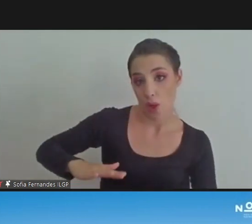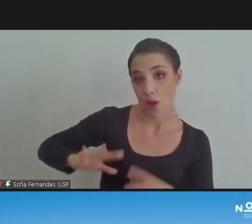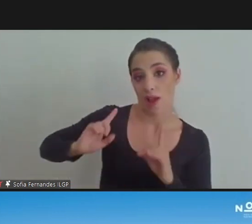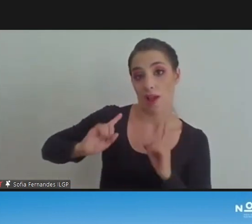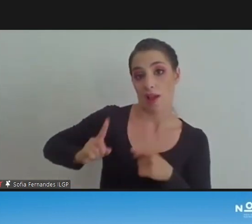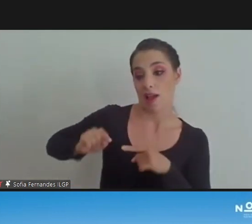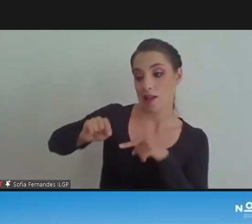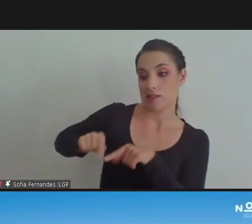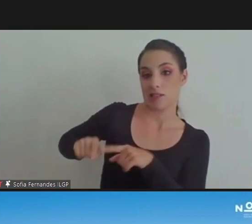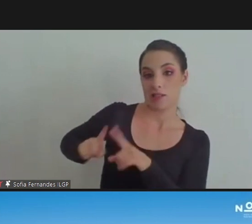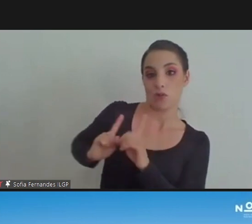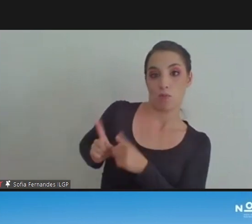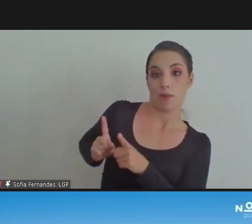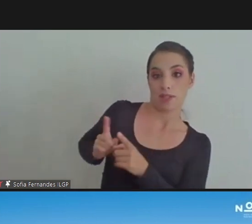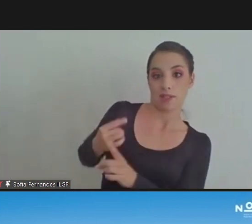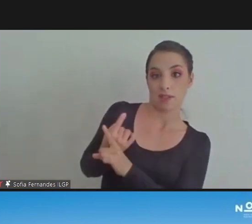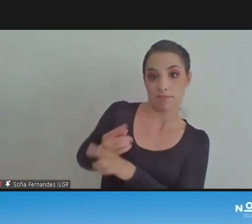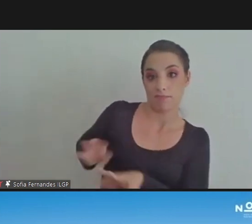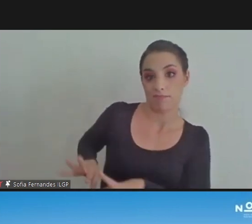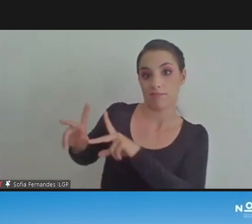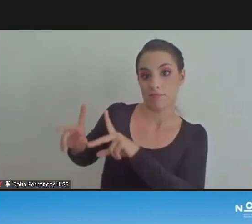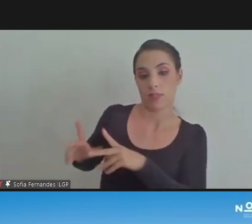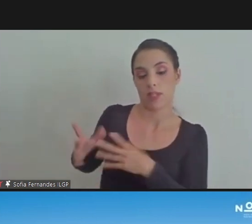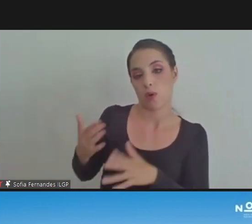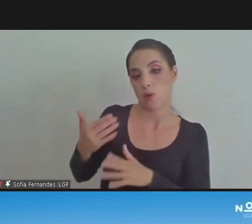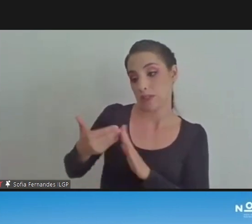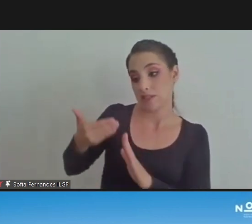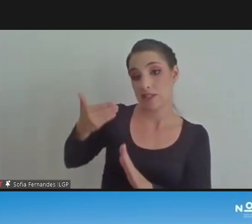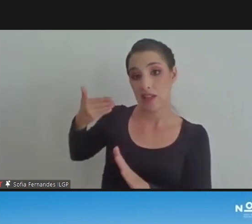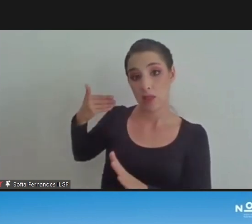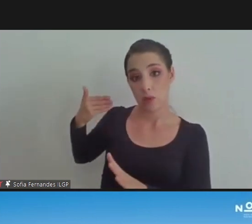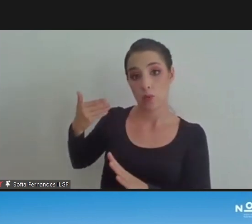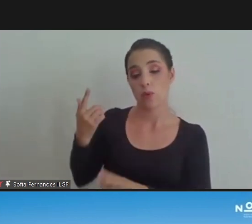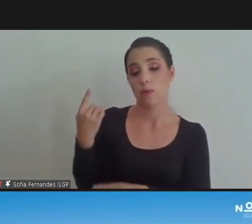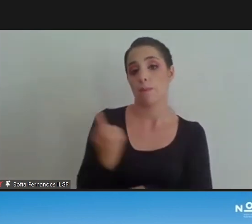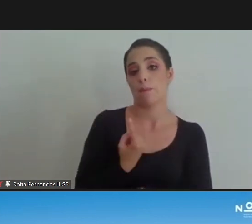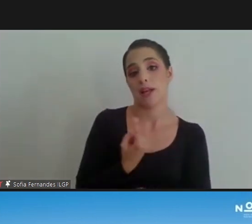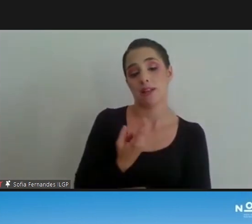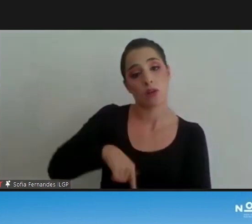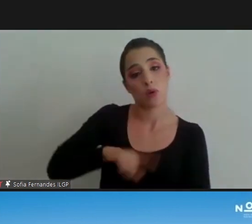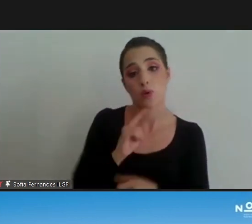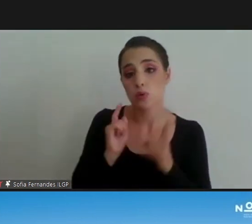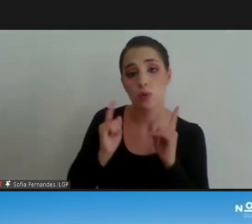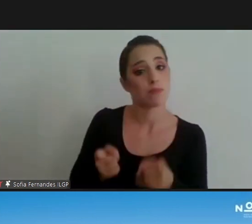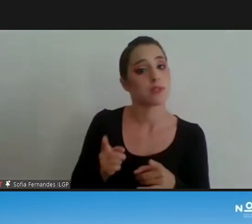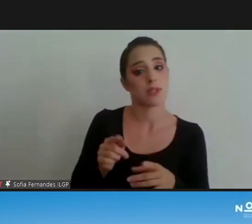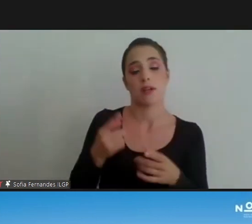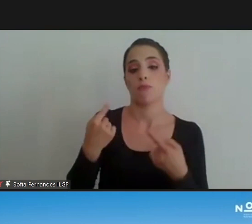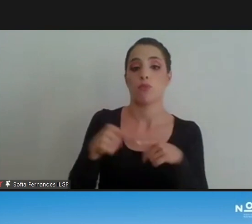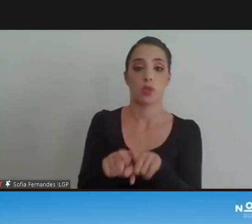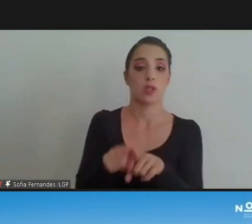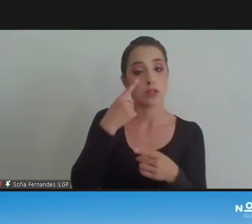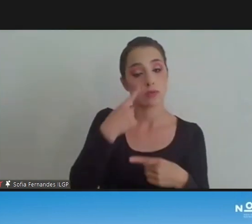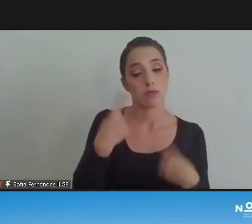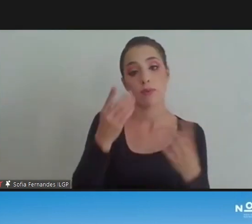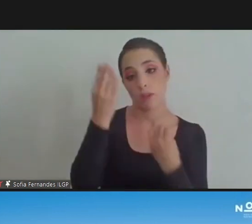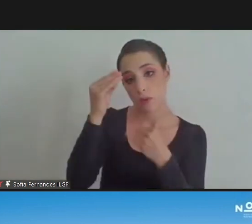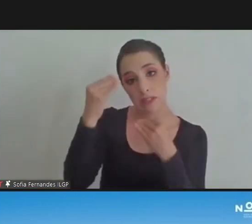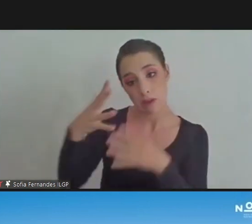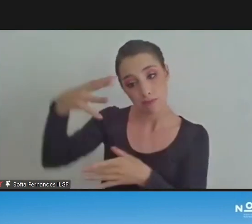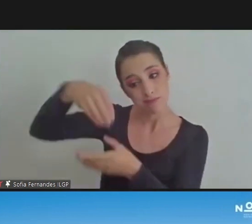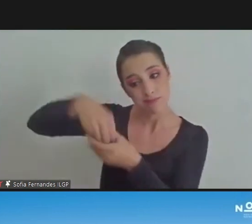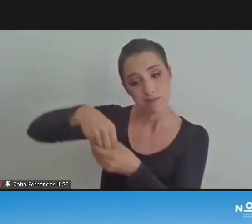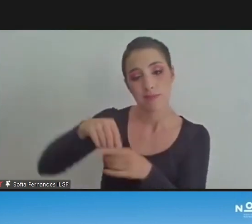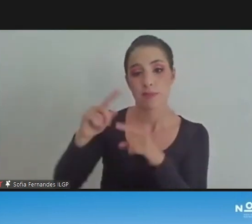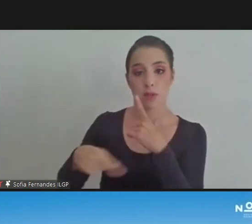digamos assim. Ou seja, desde muito cedo, temos que promover políticas públicas na educação para a mudança de mentalidade